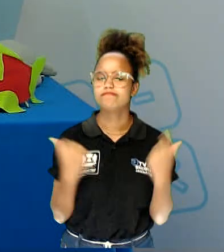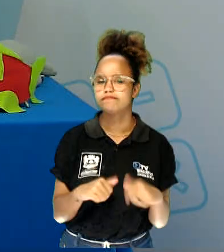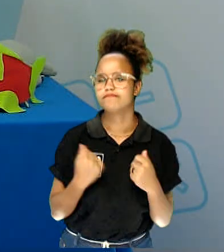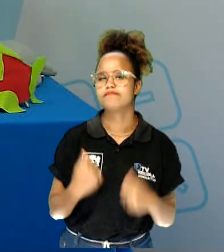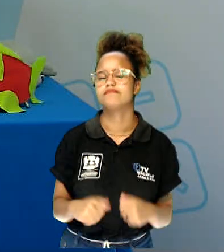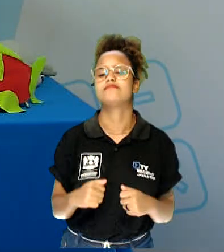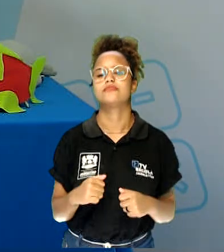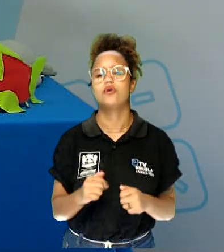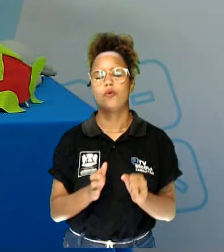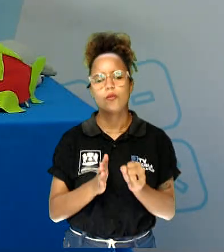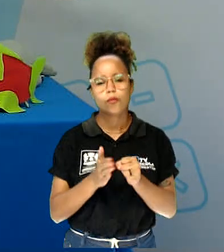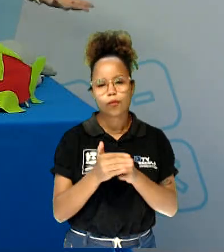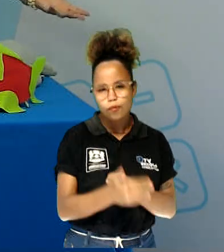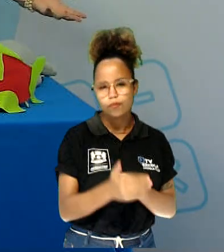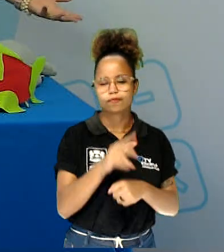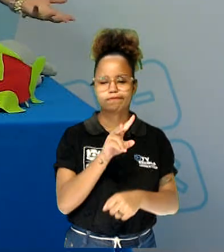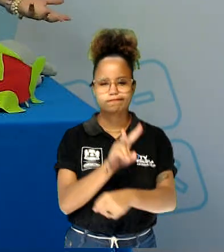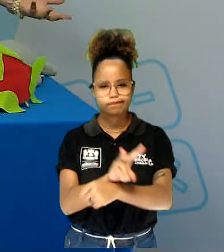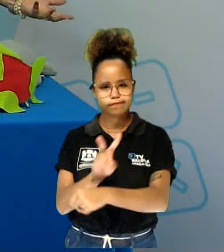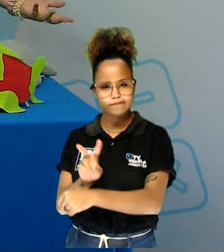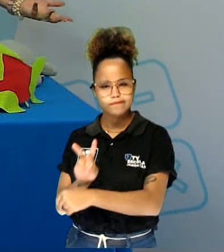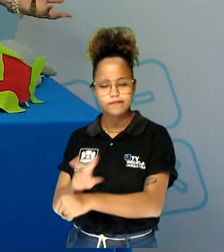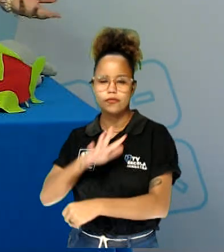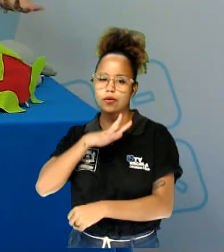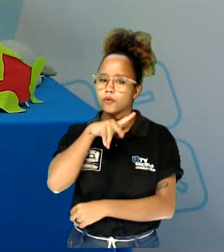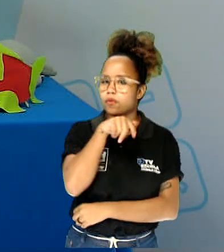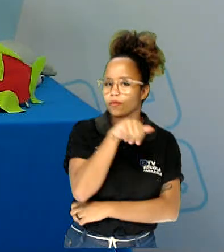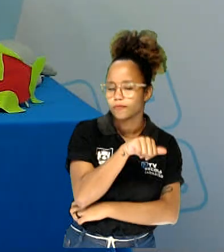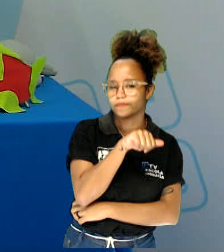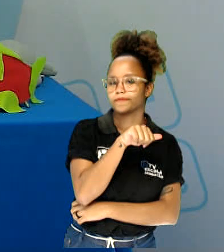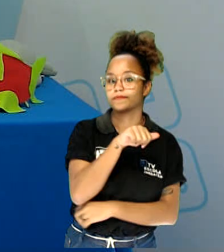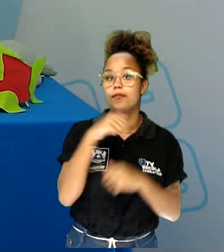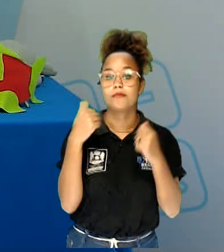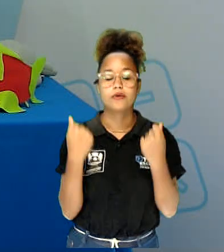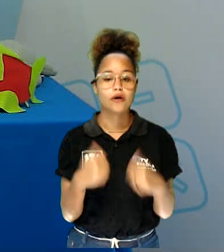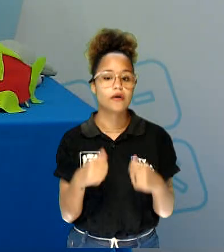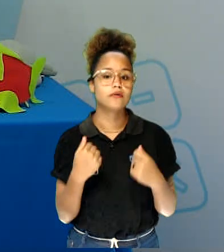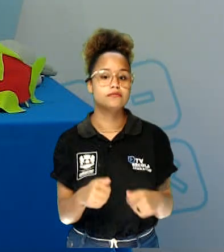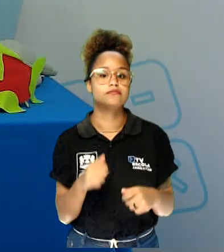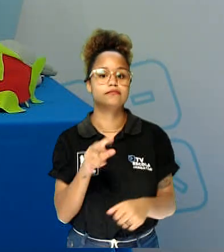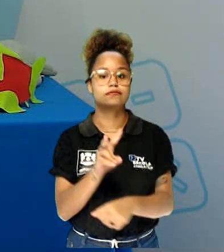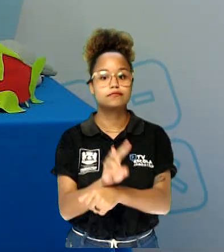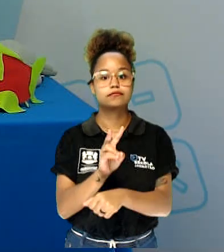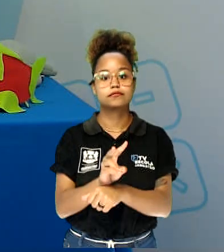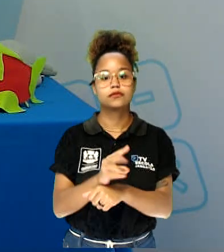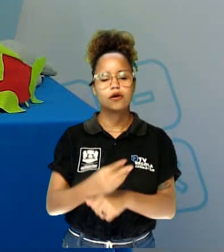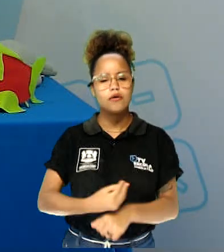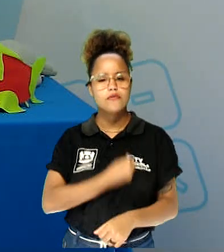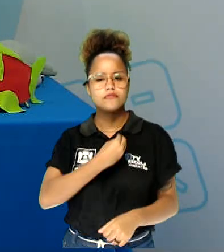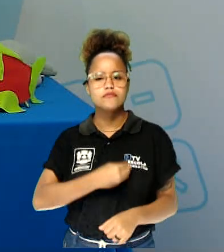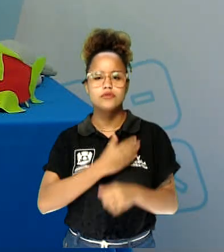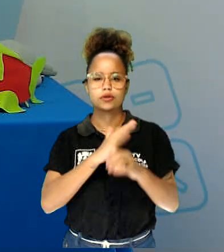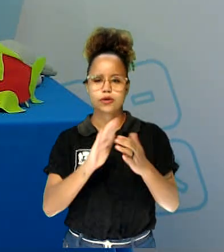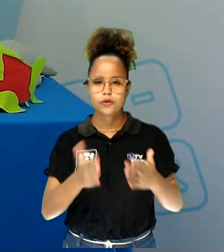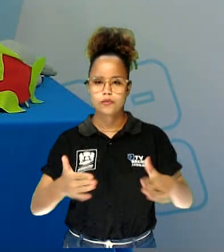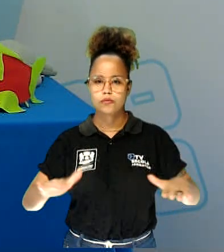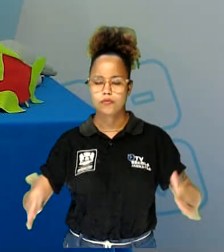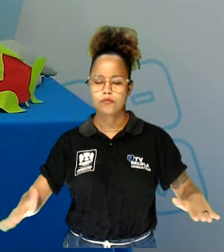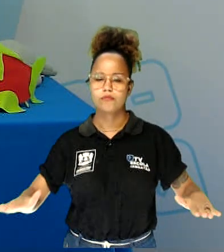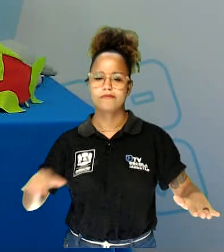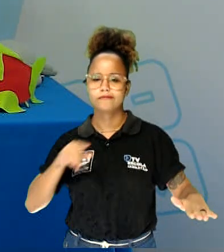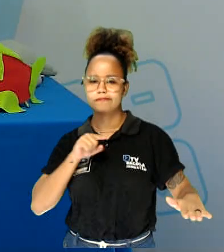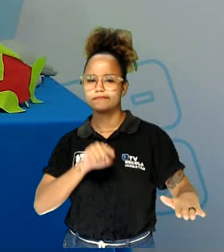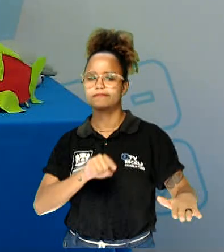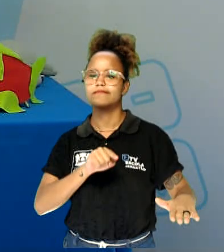precisamos proteger os nossos animais, precisamos proteger a vida marinha. A vida marinha ela